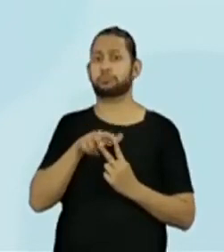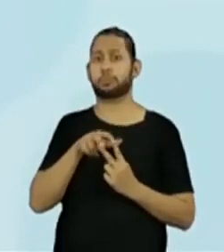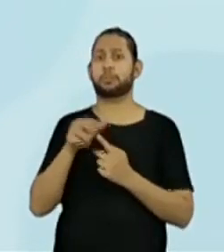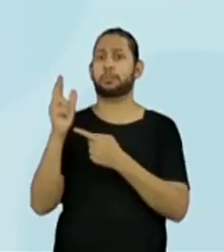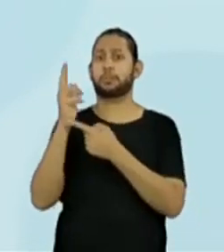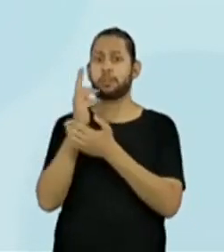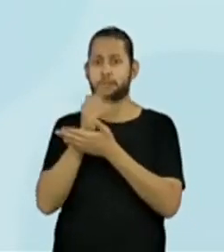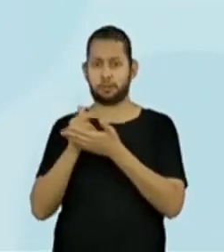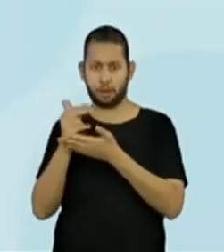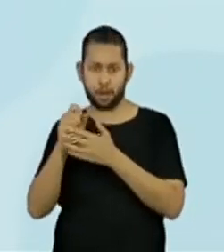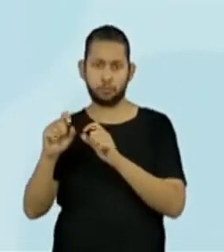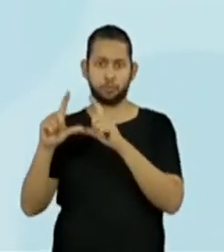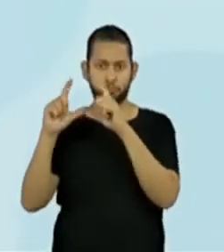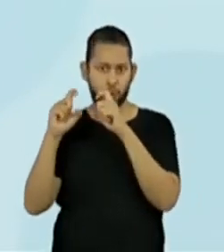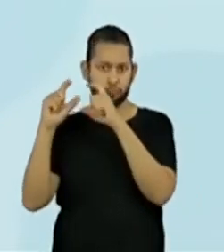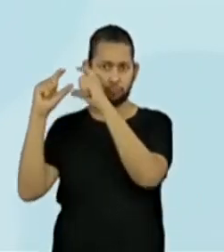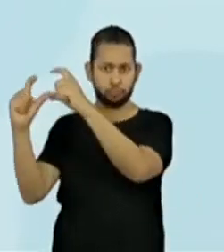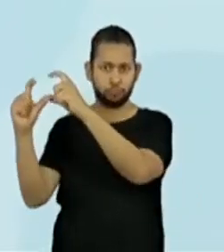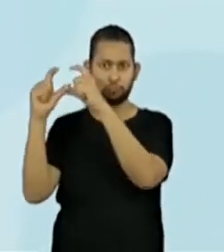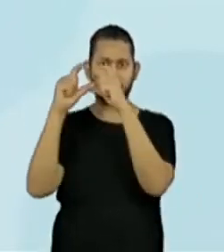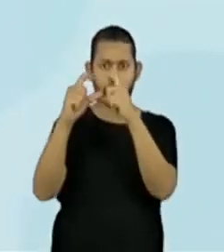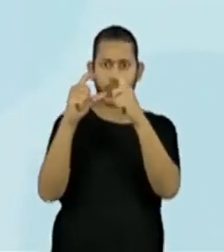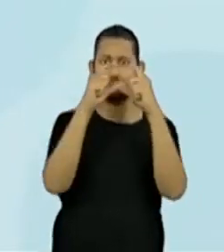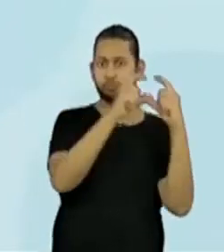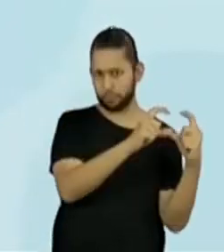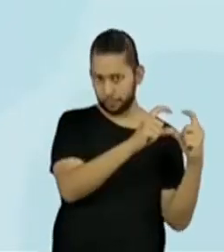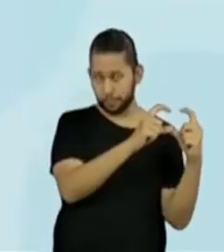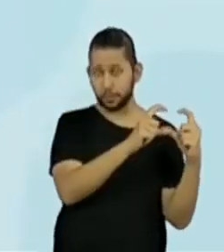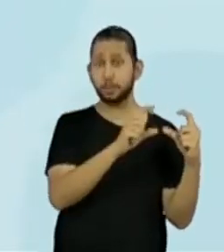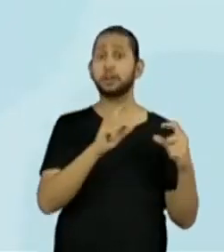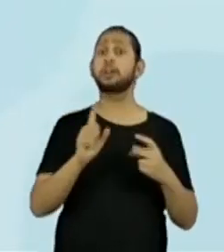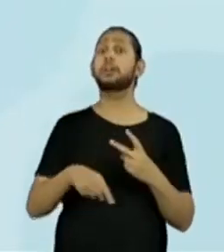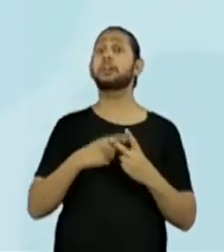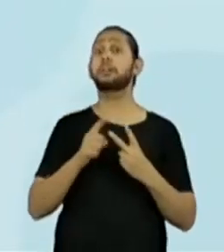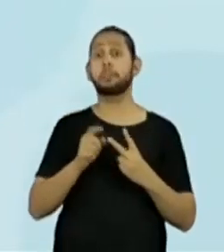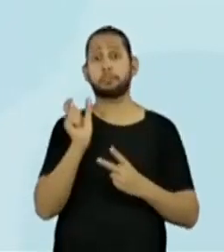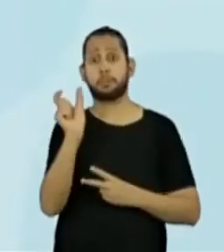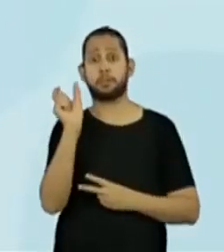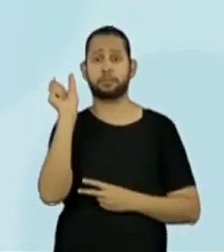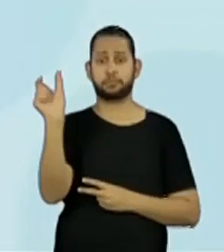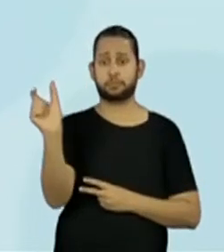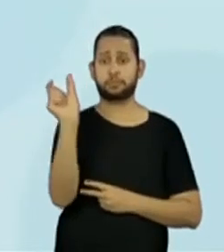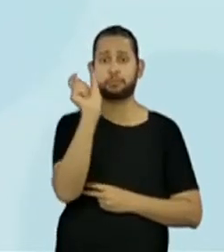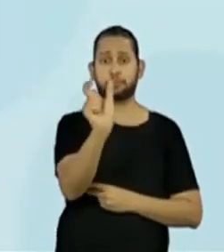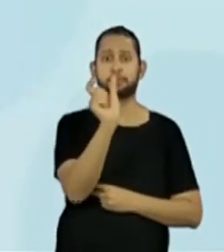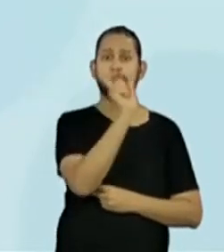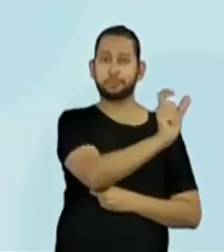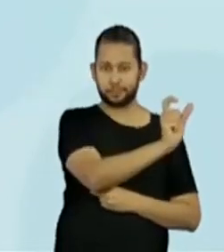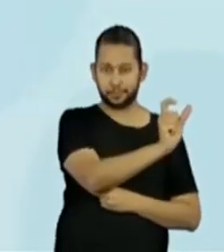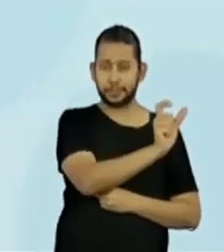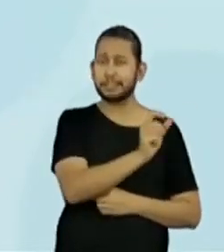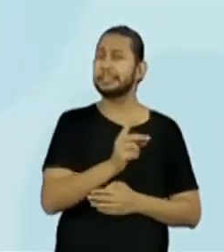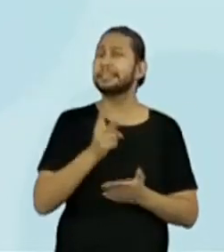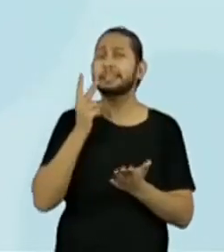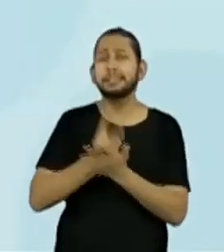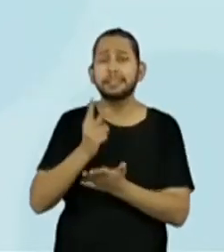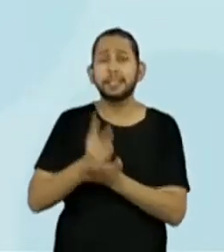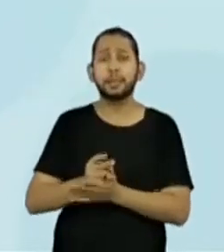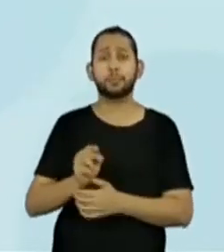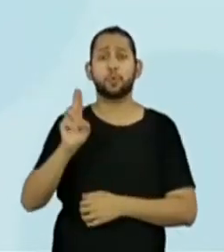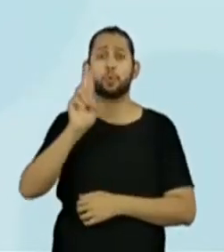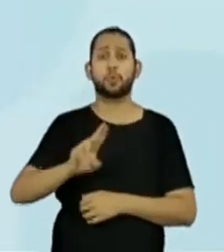ou utilizar figuras, desenhos, imagens para representar a cadeia alimentar. E sempre